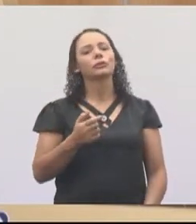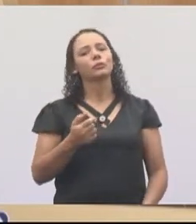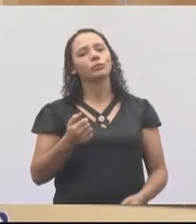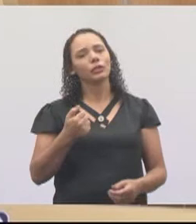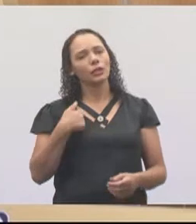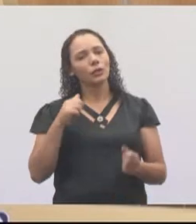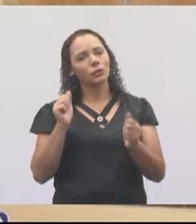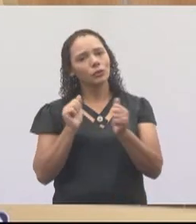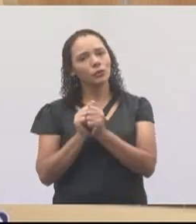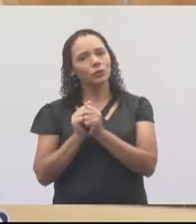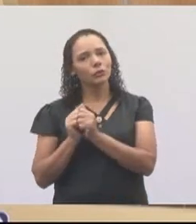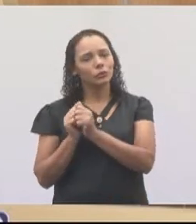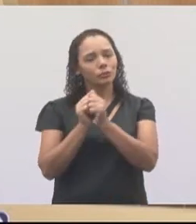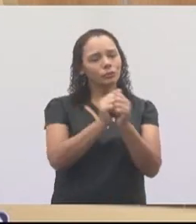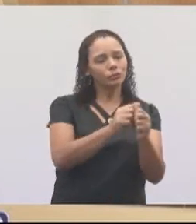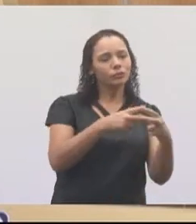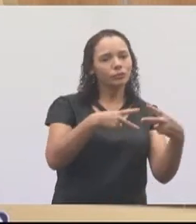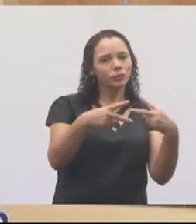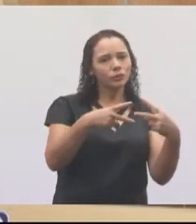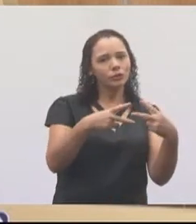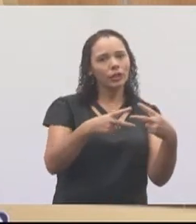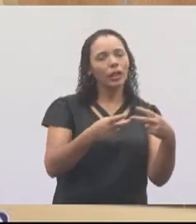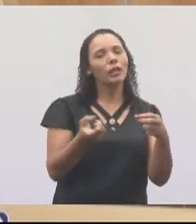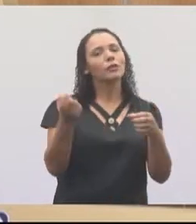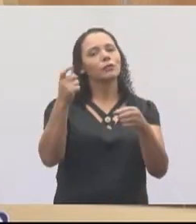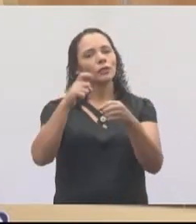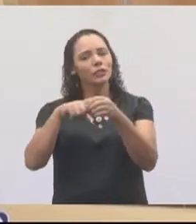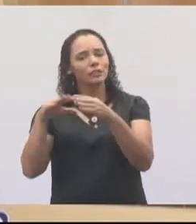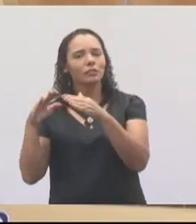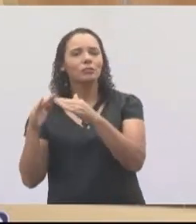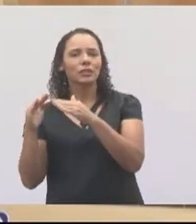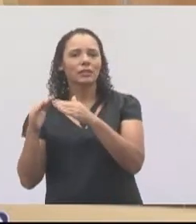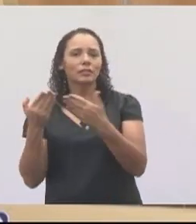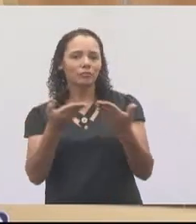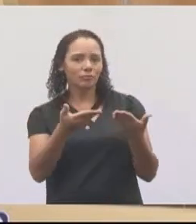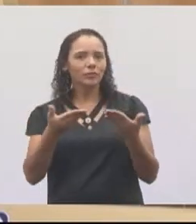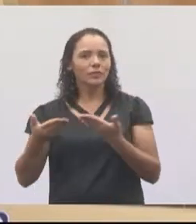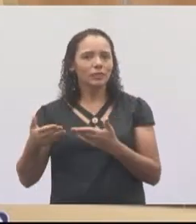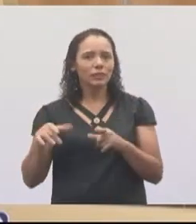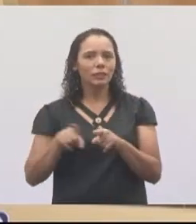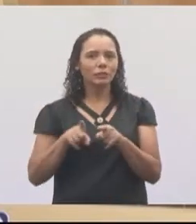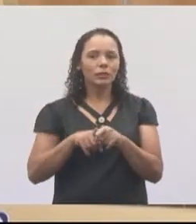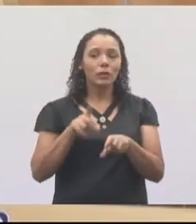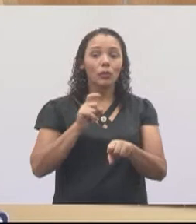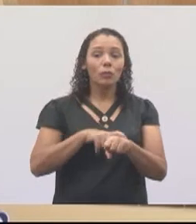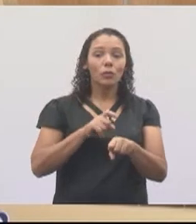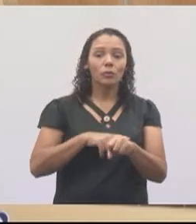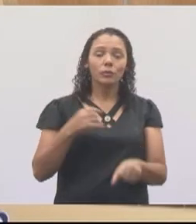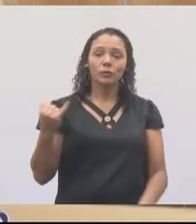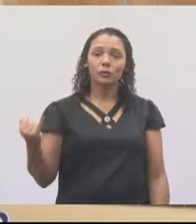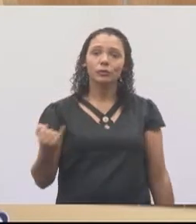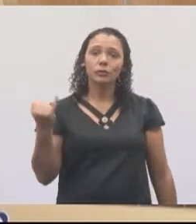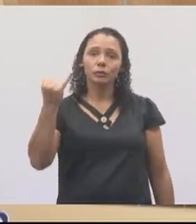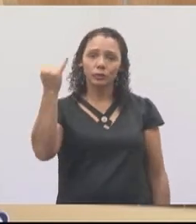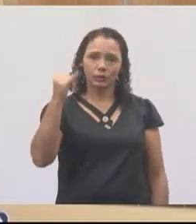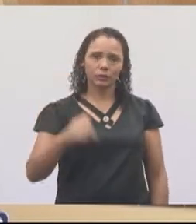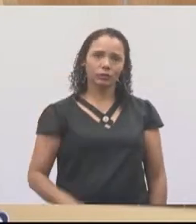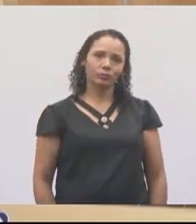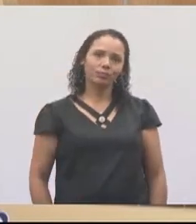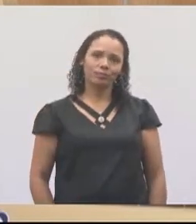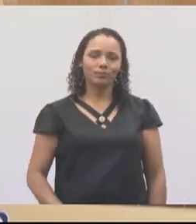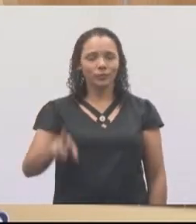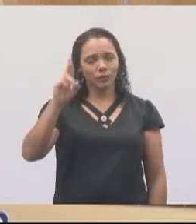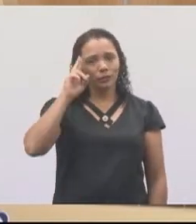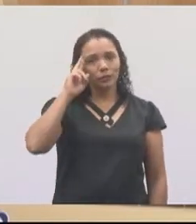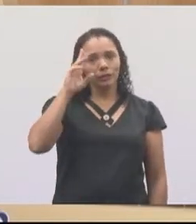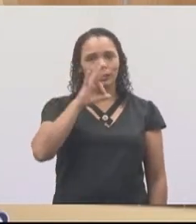casa. E eram momentos muito ricos. O Dr. Tales, um homem de poucas